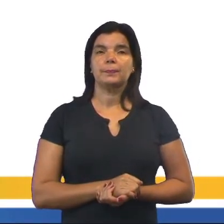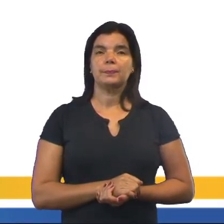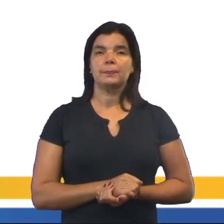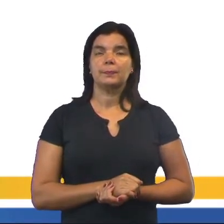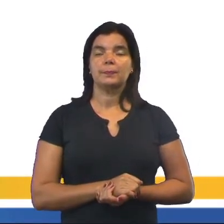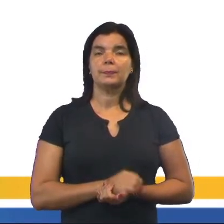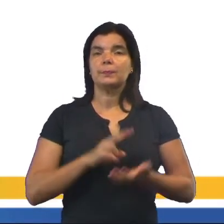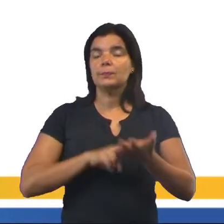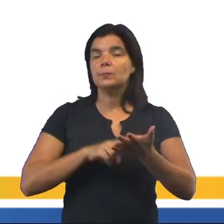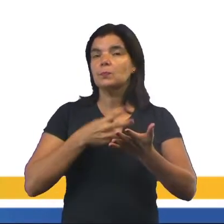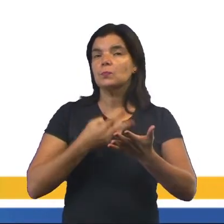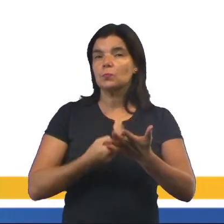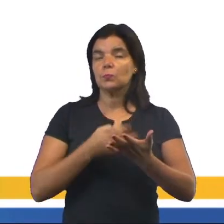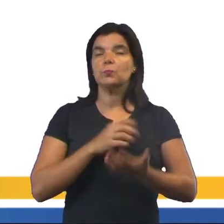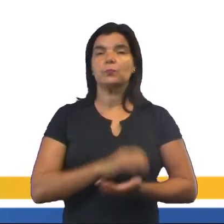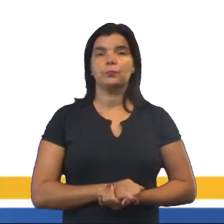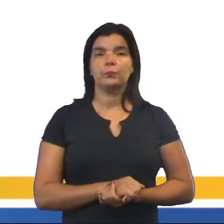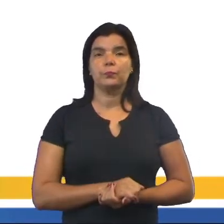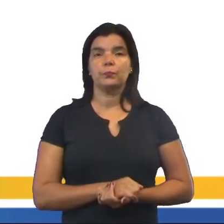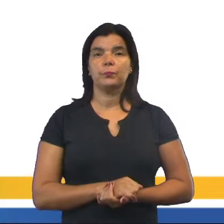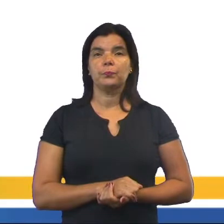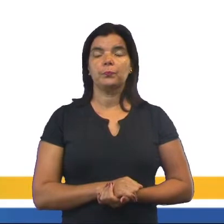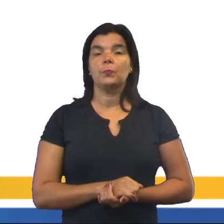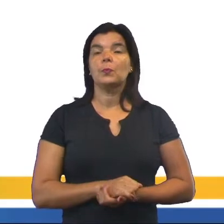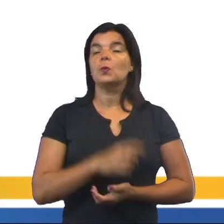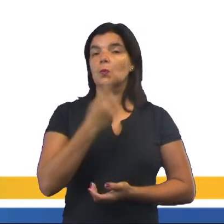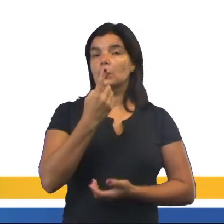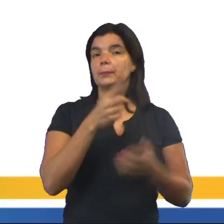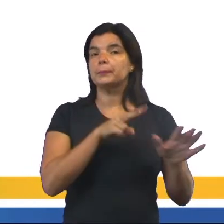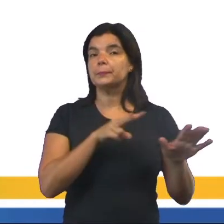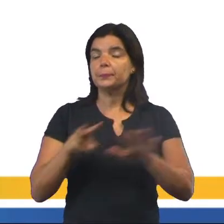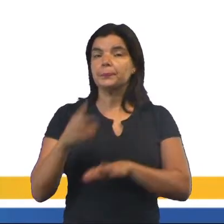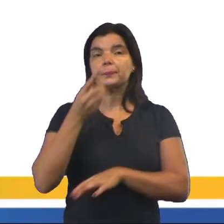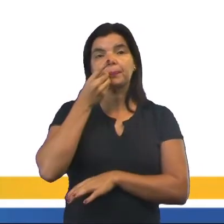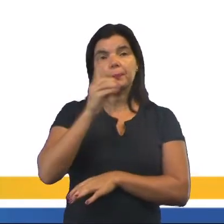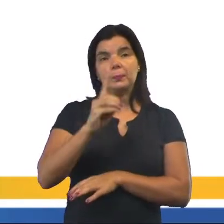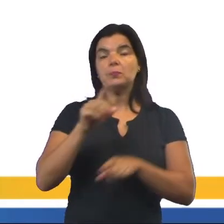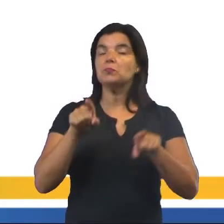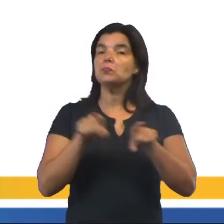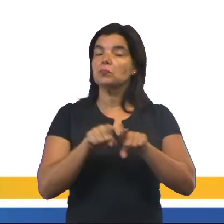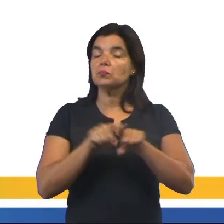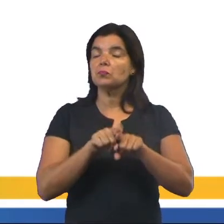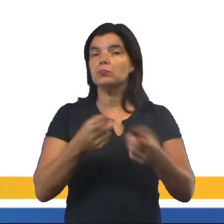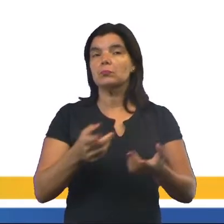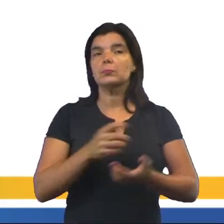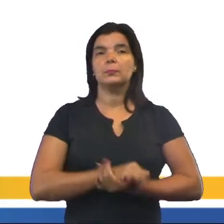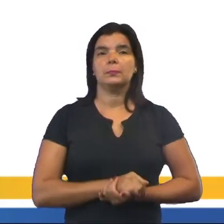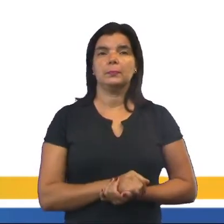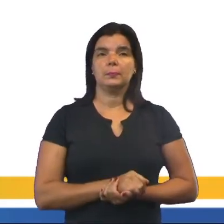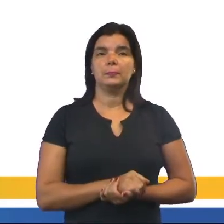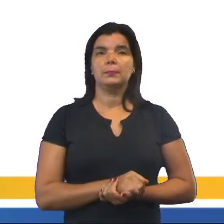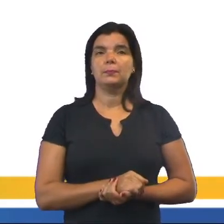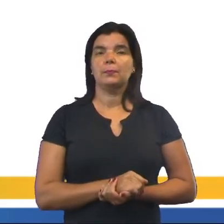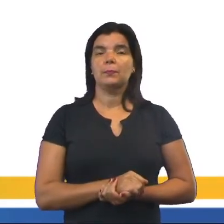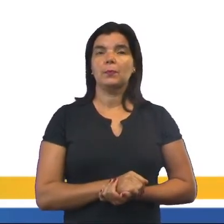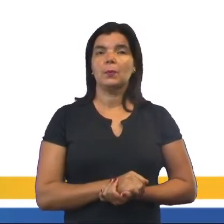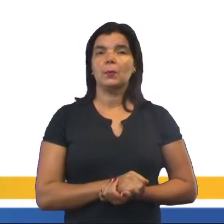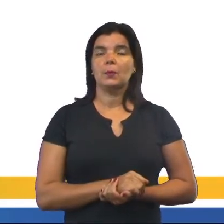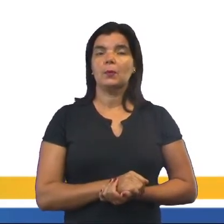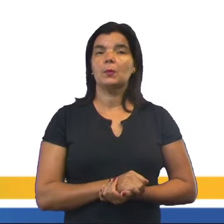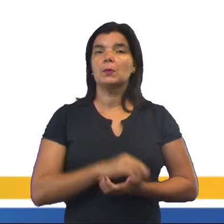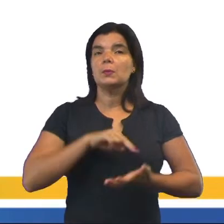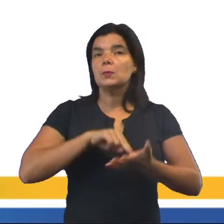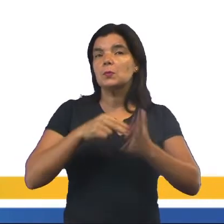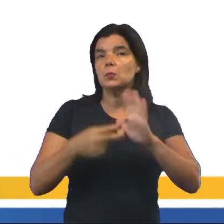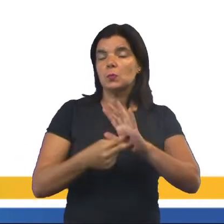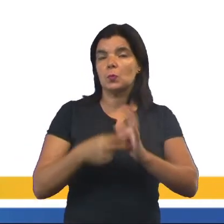day, e a tradução seria uma vez por dia. Ou posso trocar e dizer twice a week, E a